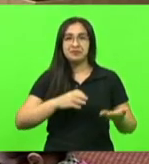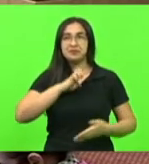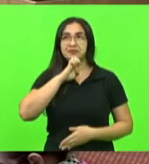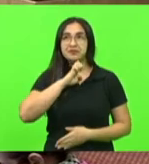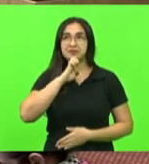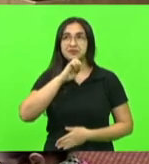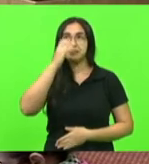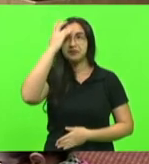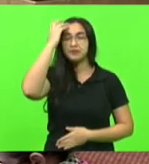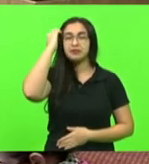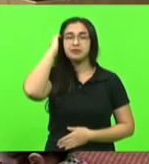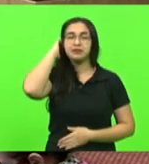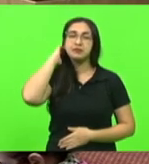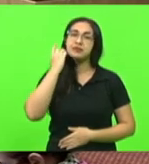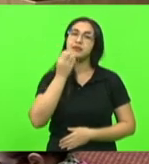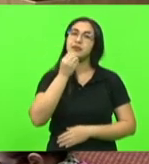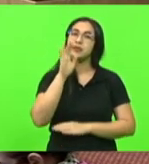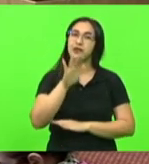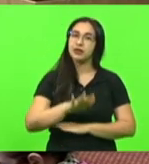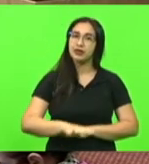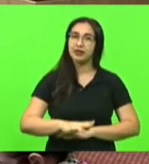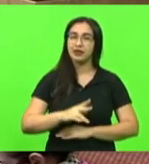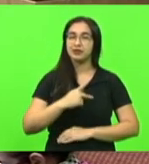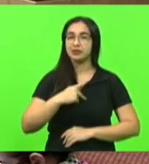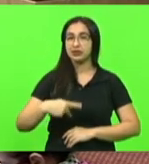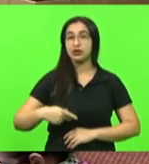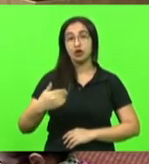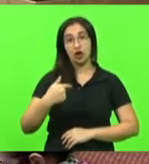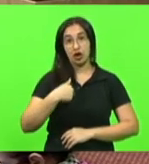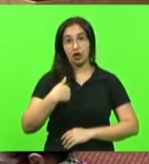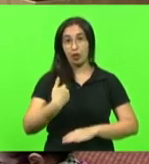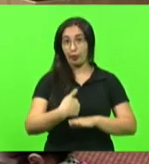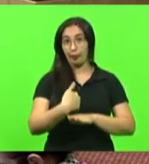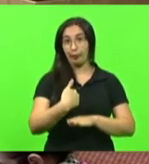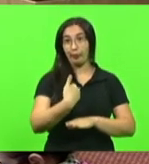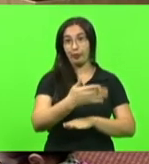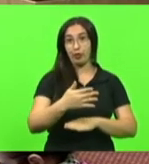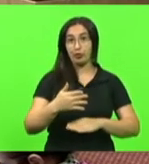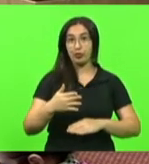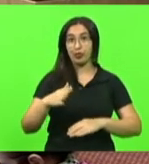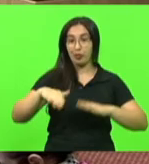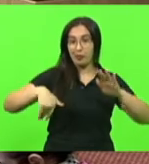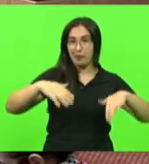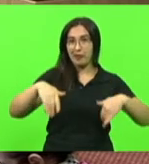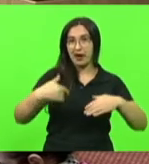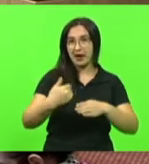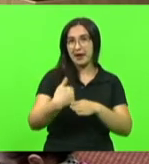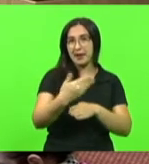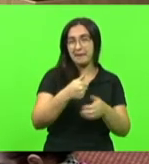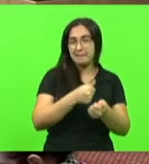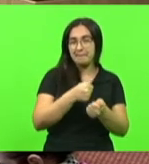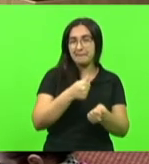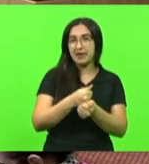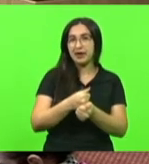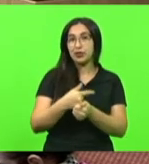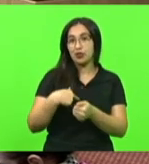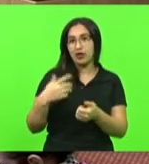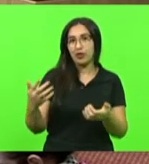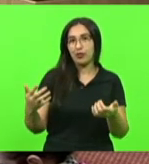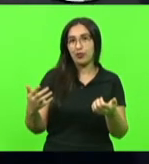Boa tarde, senhor presidente. Eu sou do litoral, quando cheguei aqui logo, assumi a comissão da pesca e